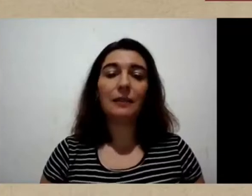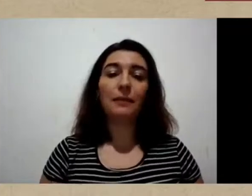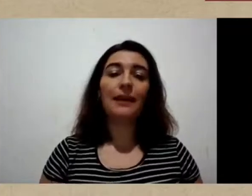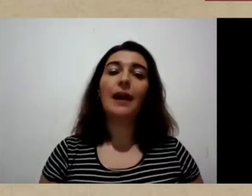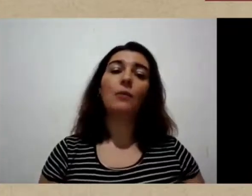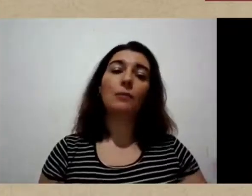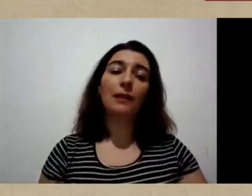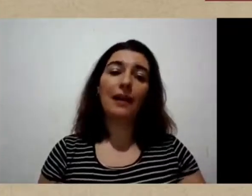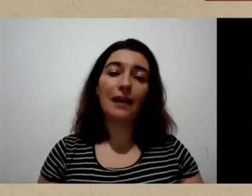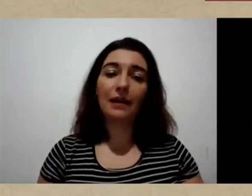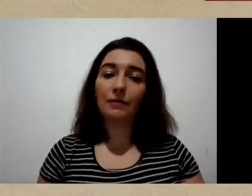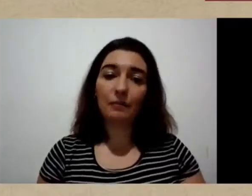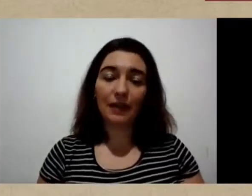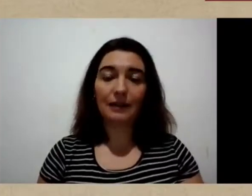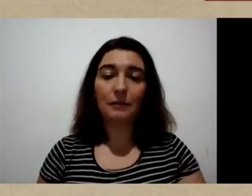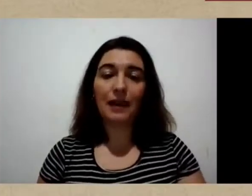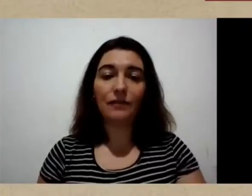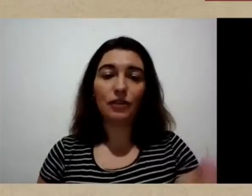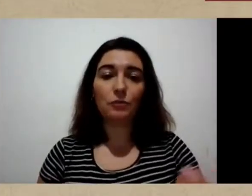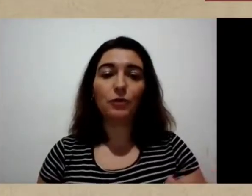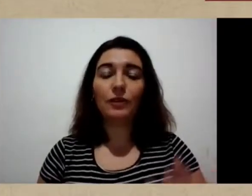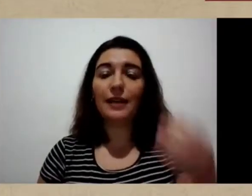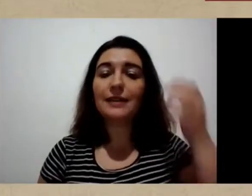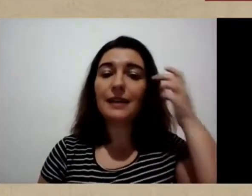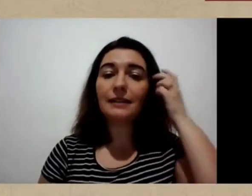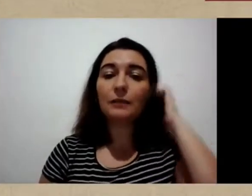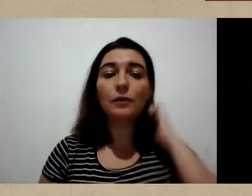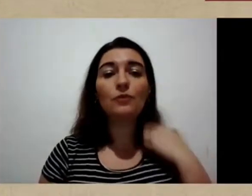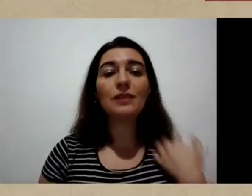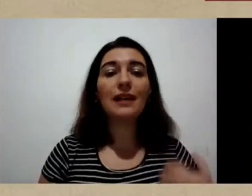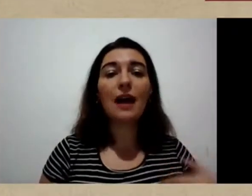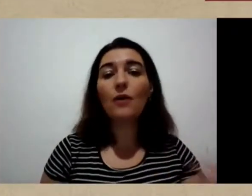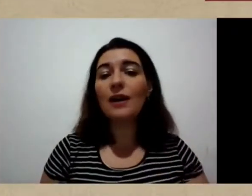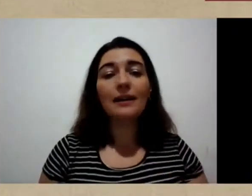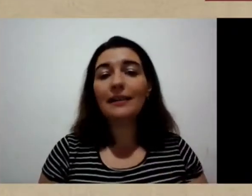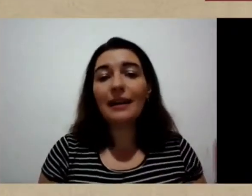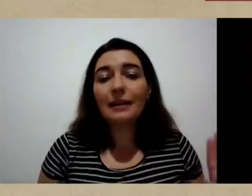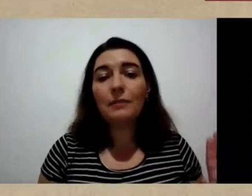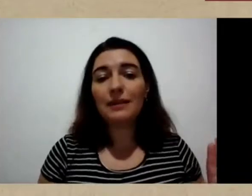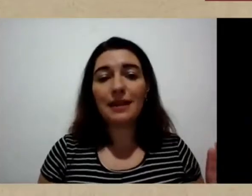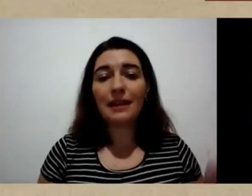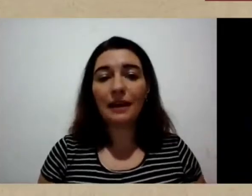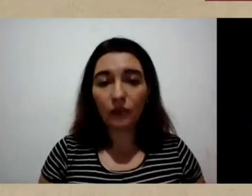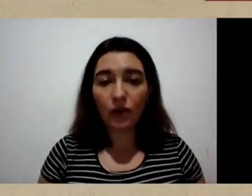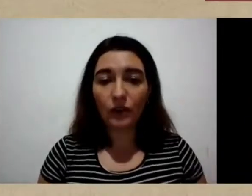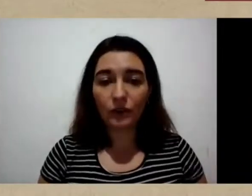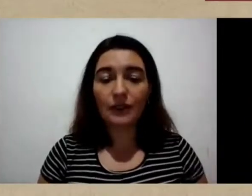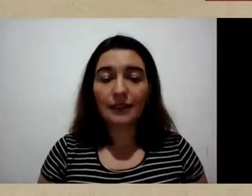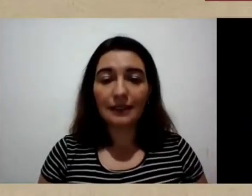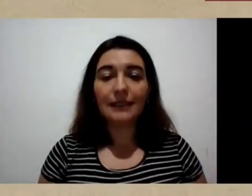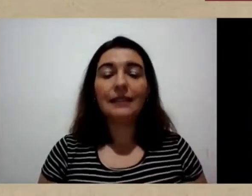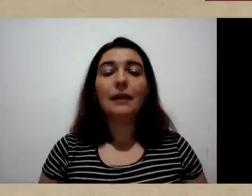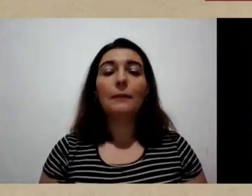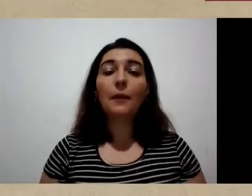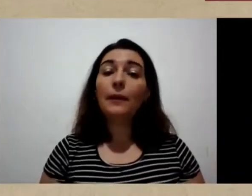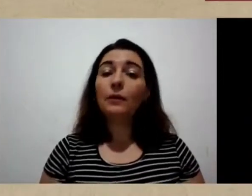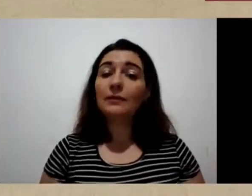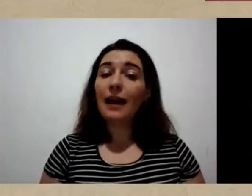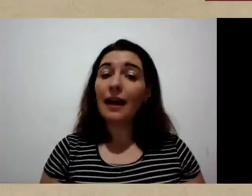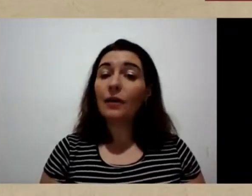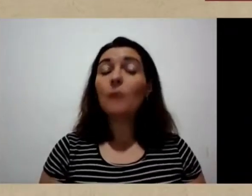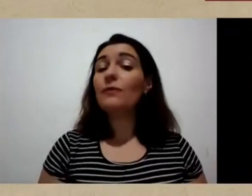Isso seria pegar uma palavra, cada palavra de português e atribuir um sinal da Libras aleatório. Né?